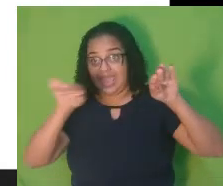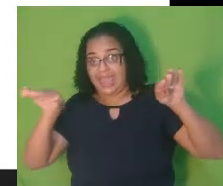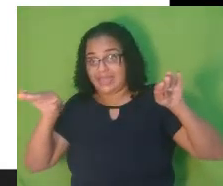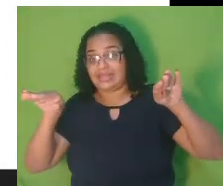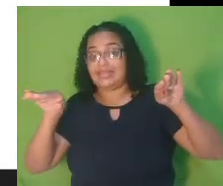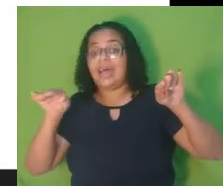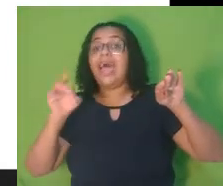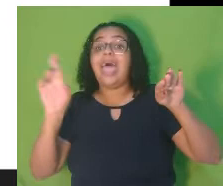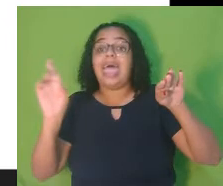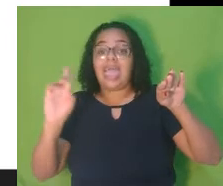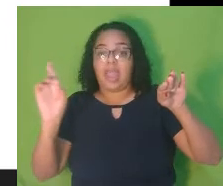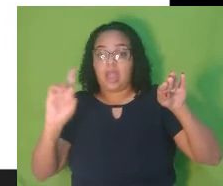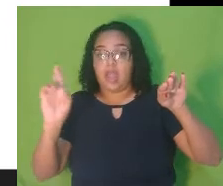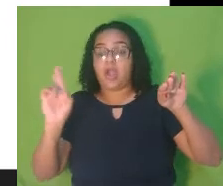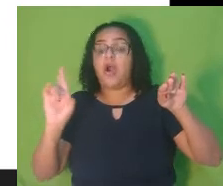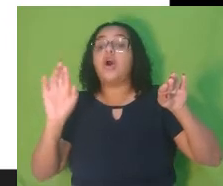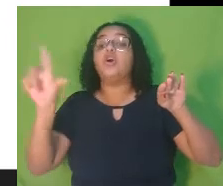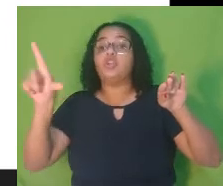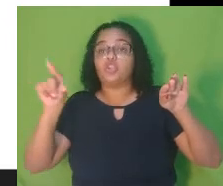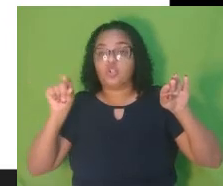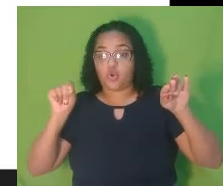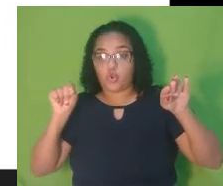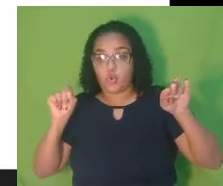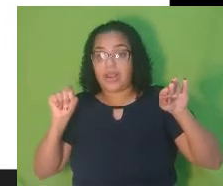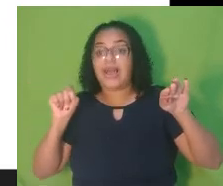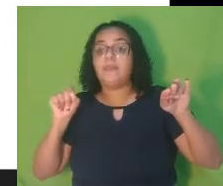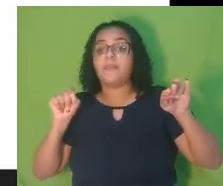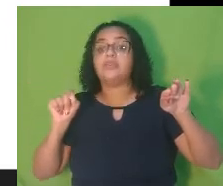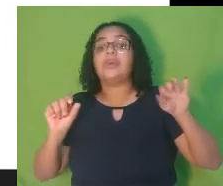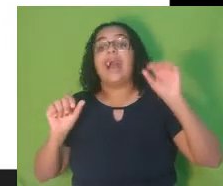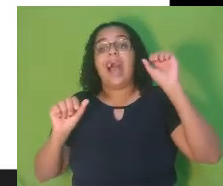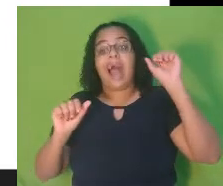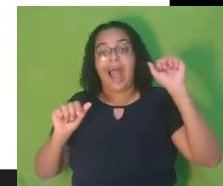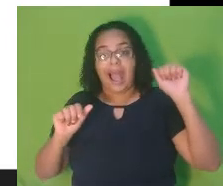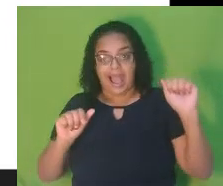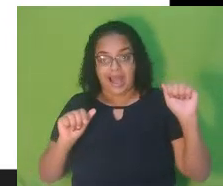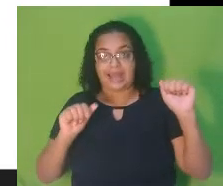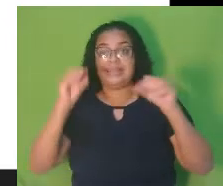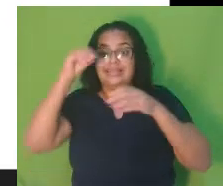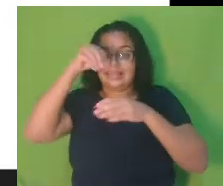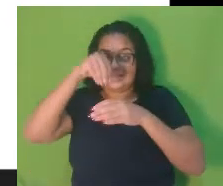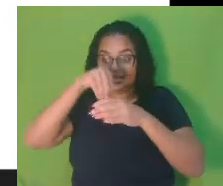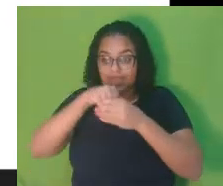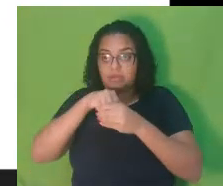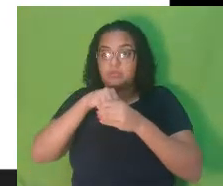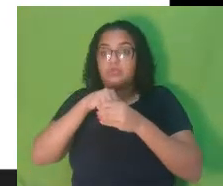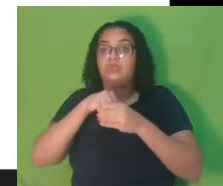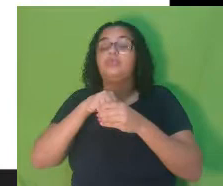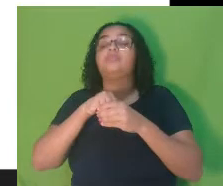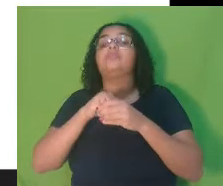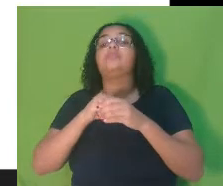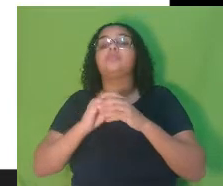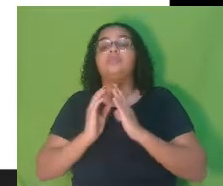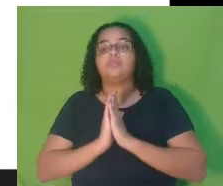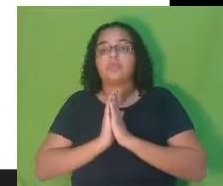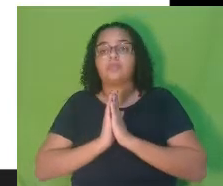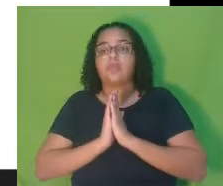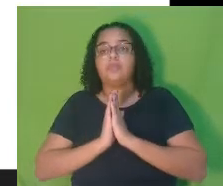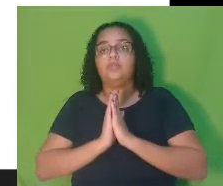real, e escolhemos um valor a dentro desse intervalo.